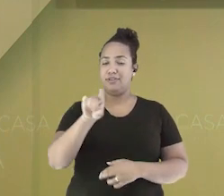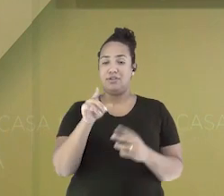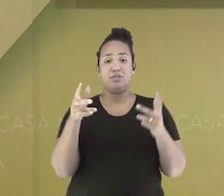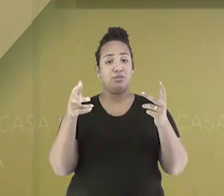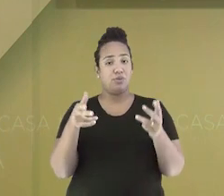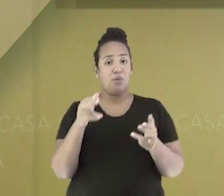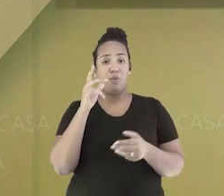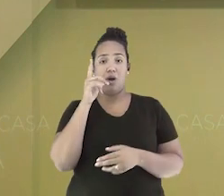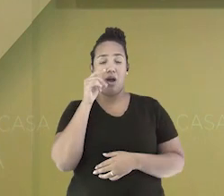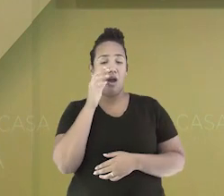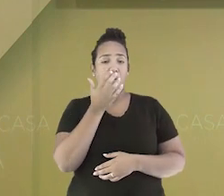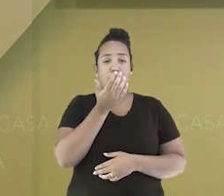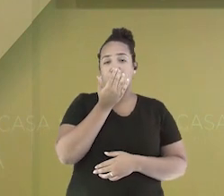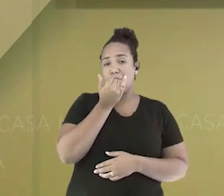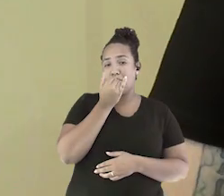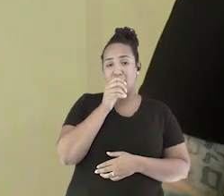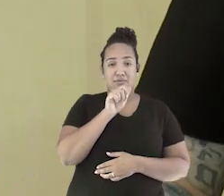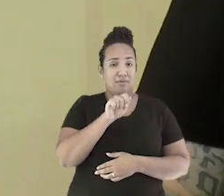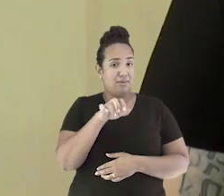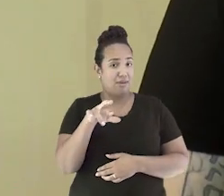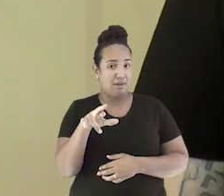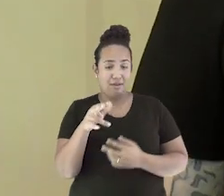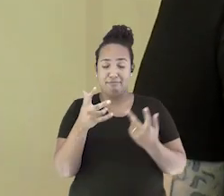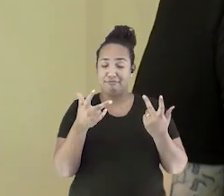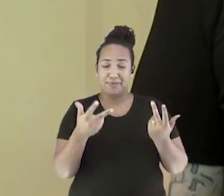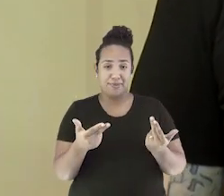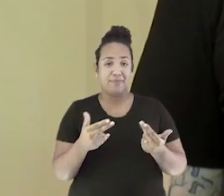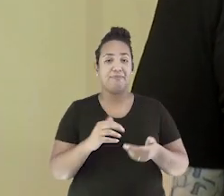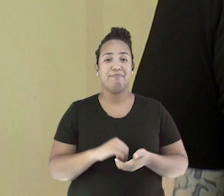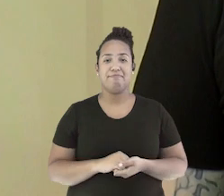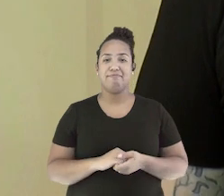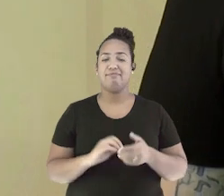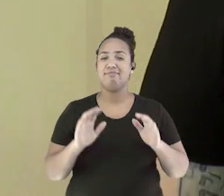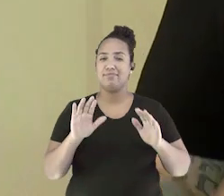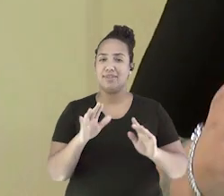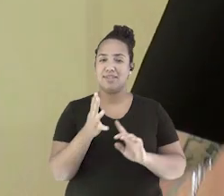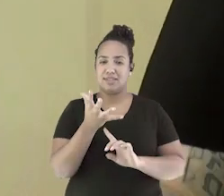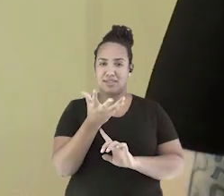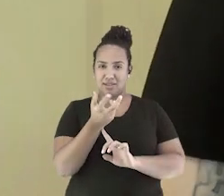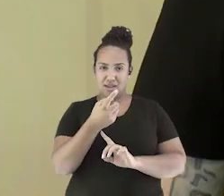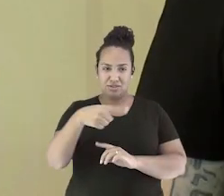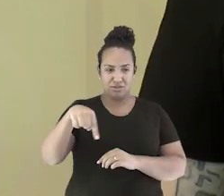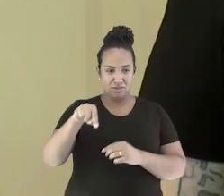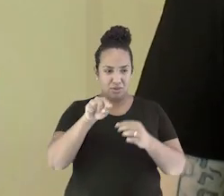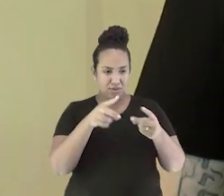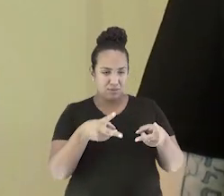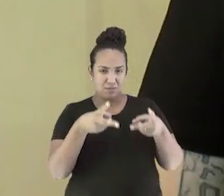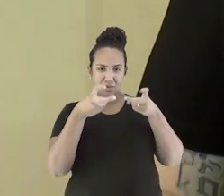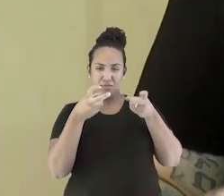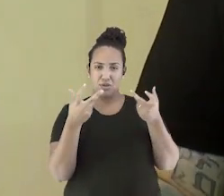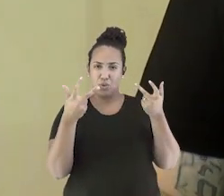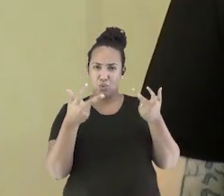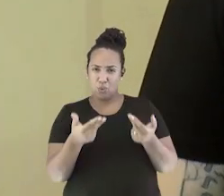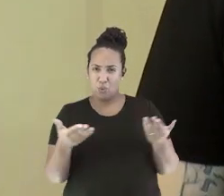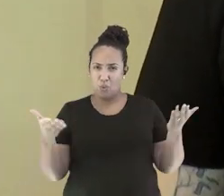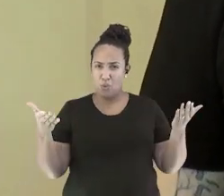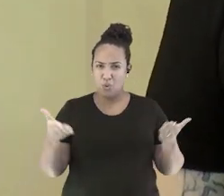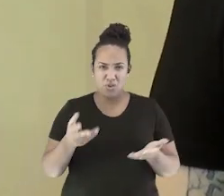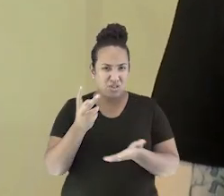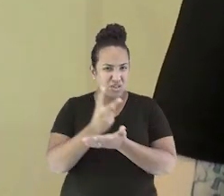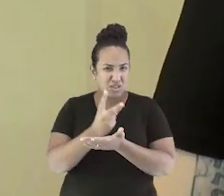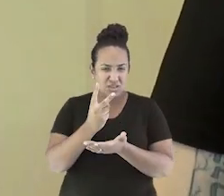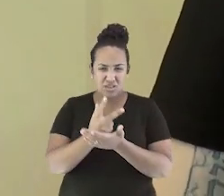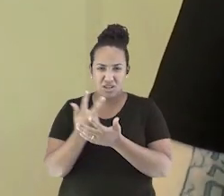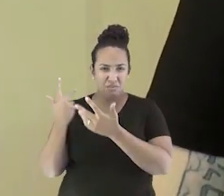água, a comida ou o ar. Mas será que sempre se encarou a arte da forma que a observamos hoje? Será que os homens da